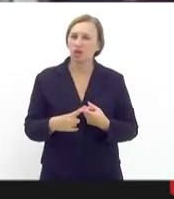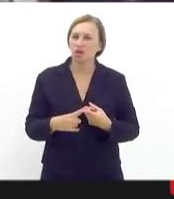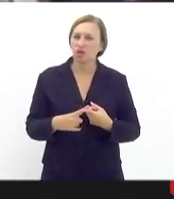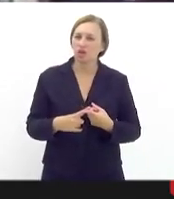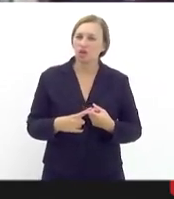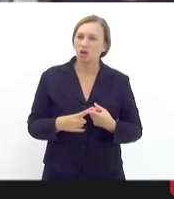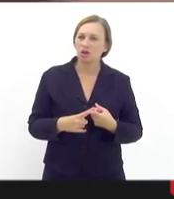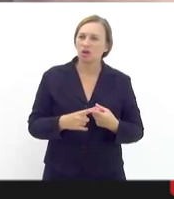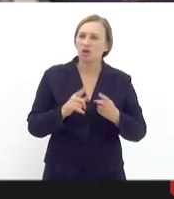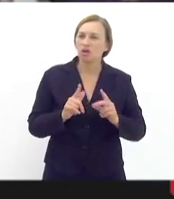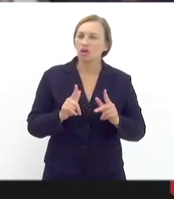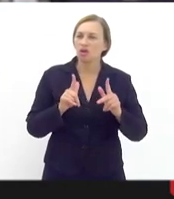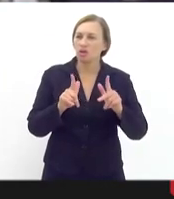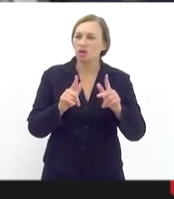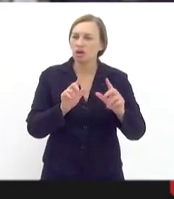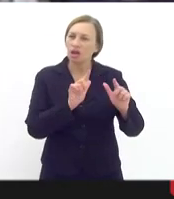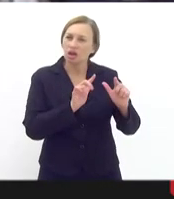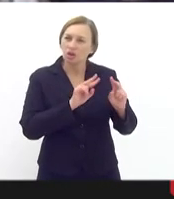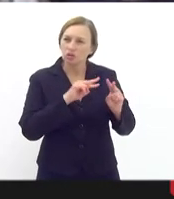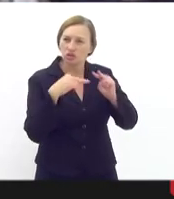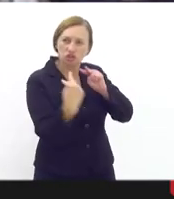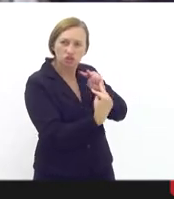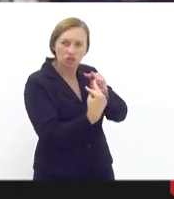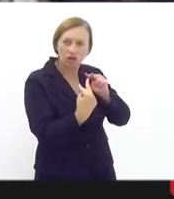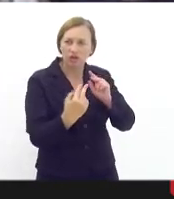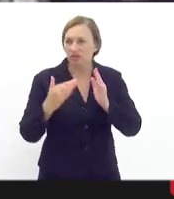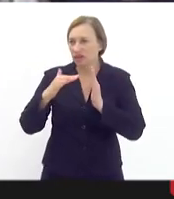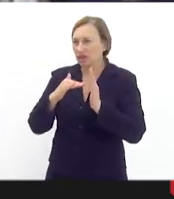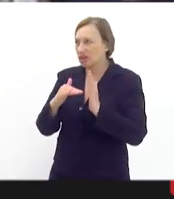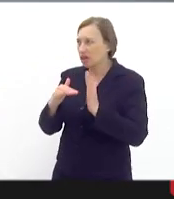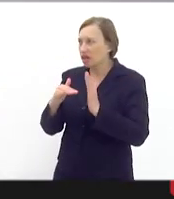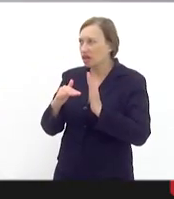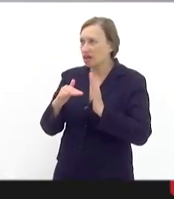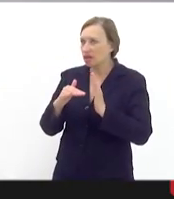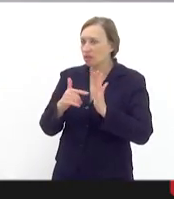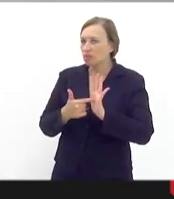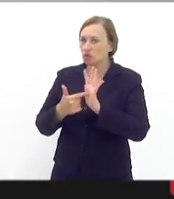letramento digital que vai desmontar as fake news é o que a...